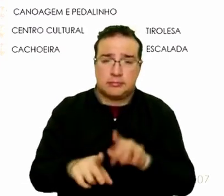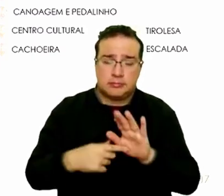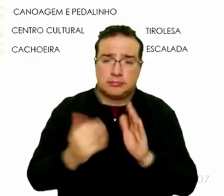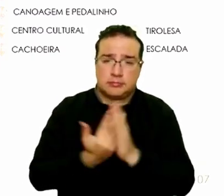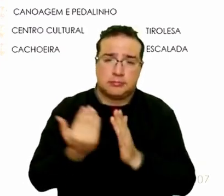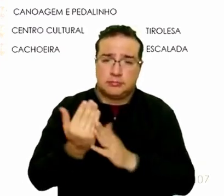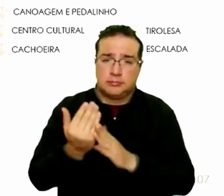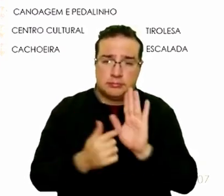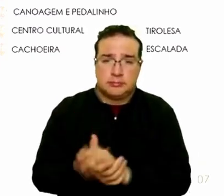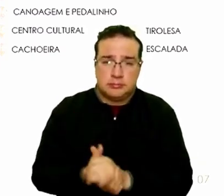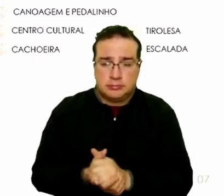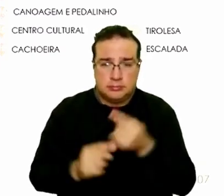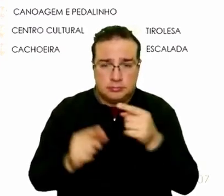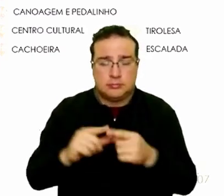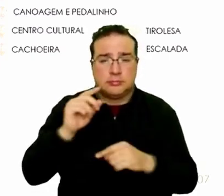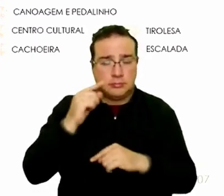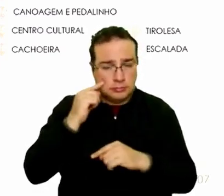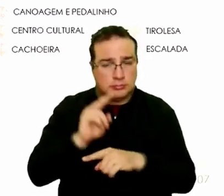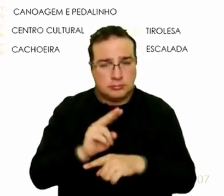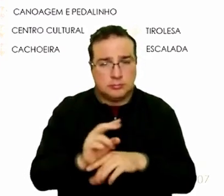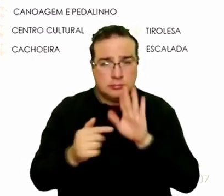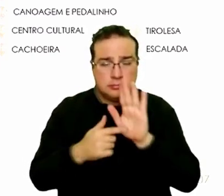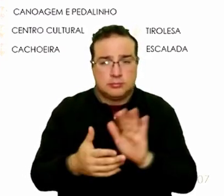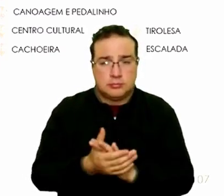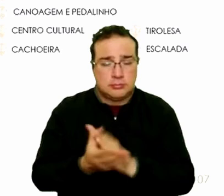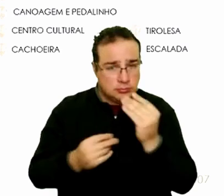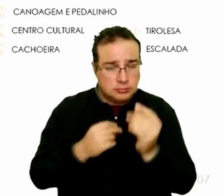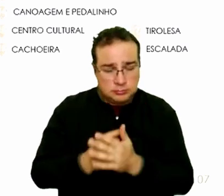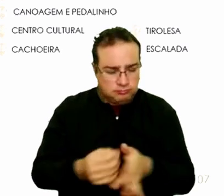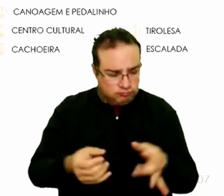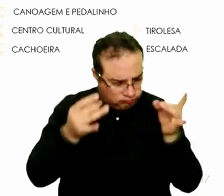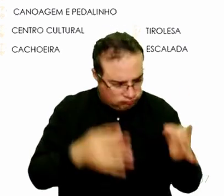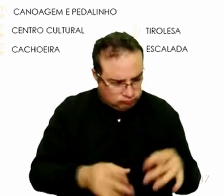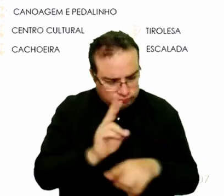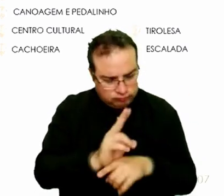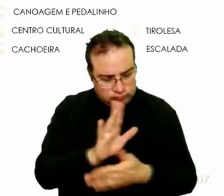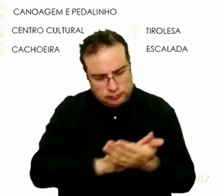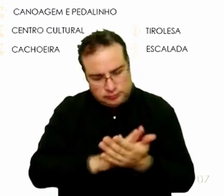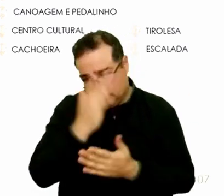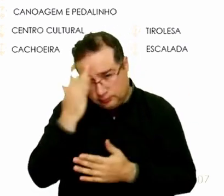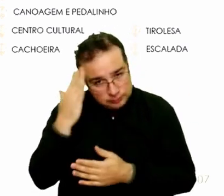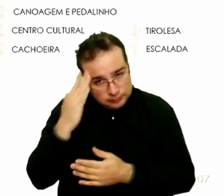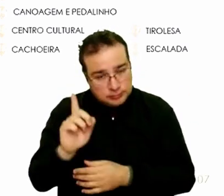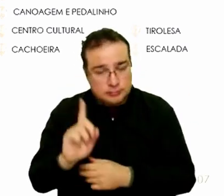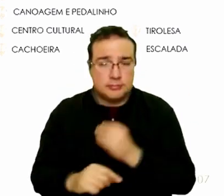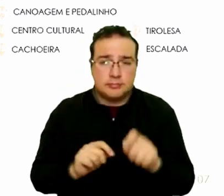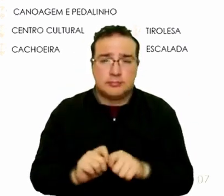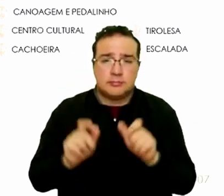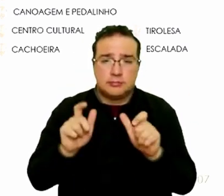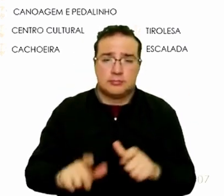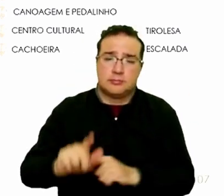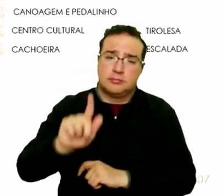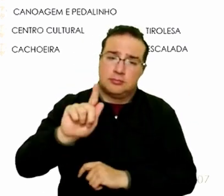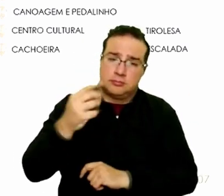mais recebem atenção e cuidados, e os parques da extremidade ficam ali abandonados, descuidados, ninguém usa, ninguém nem sabe qual é o Lago